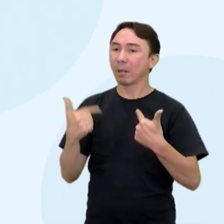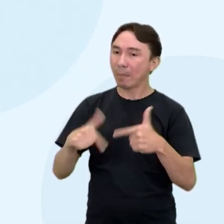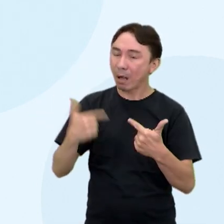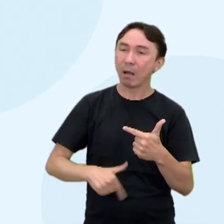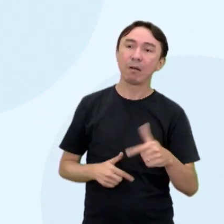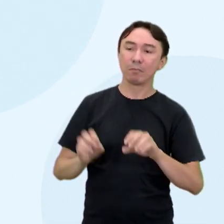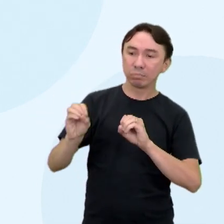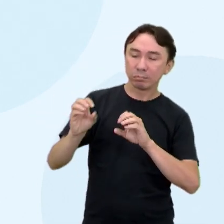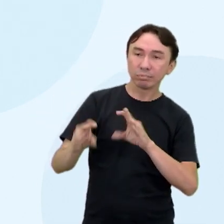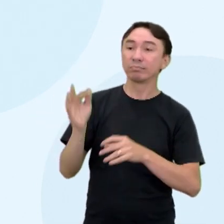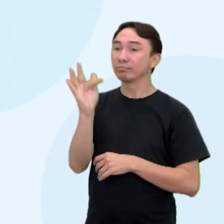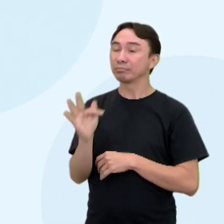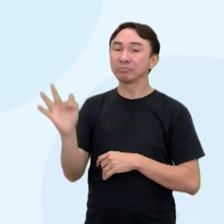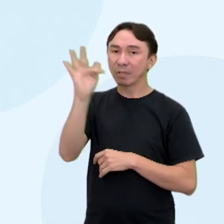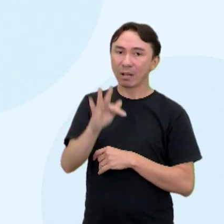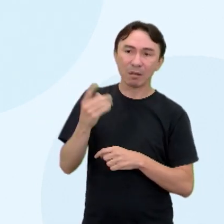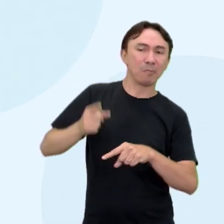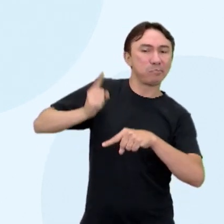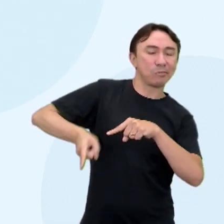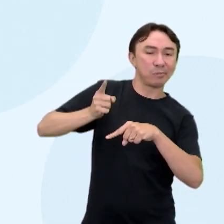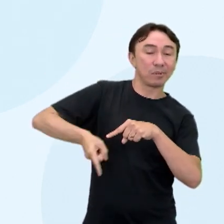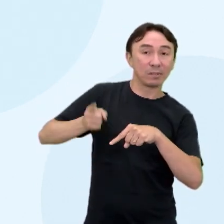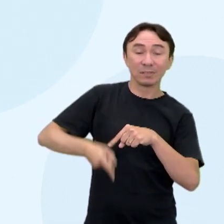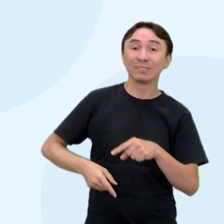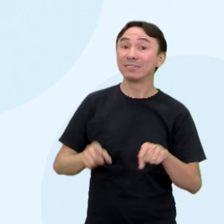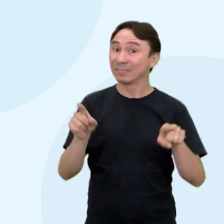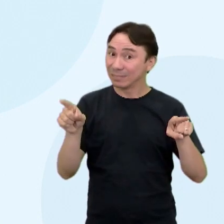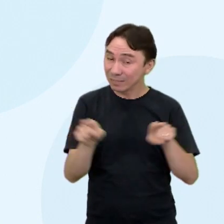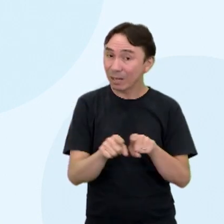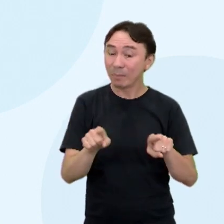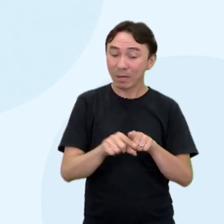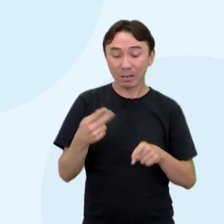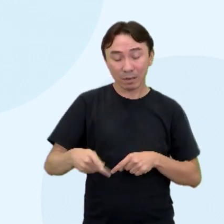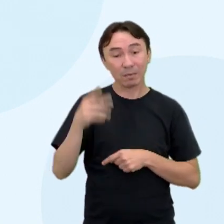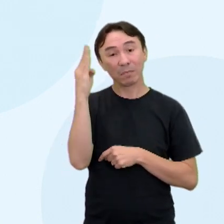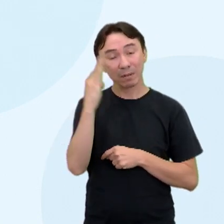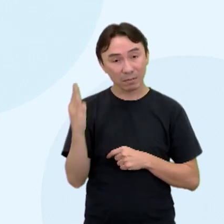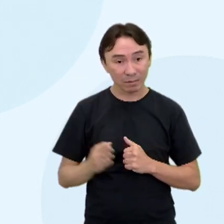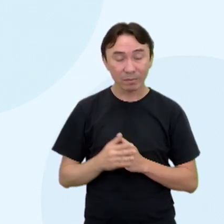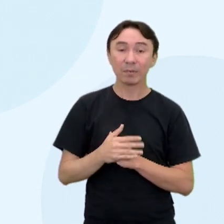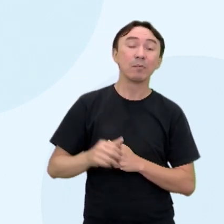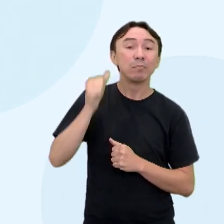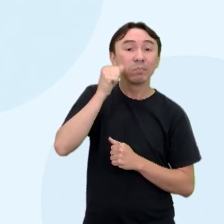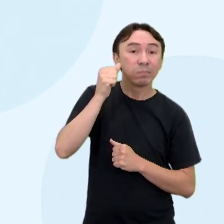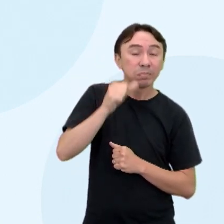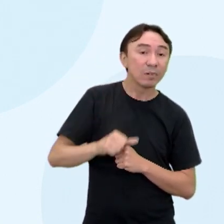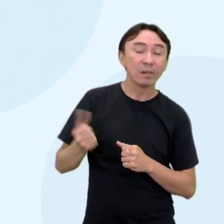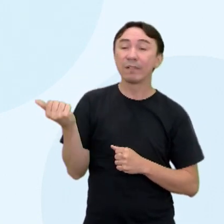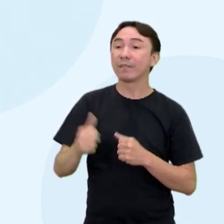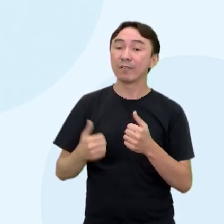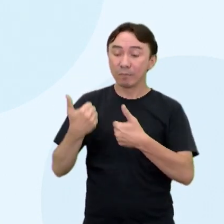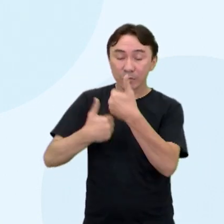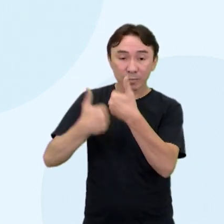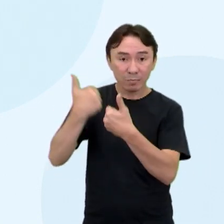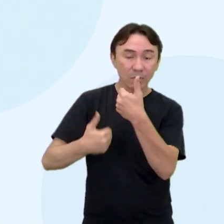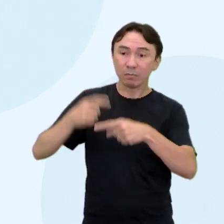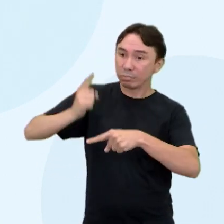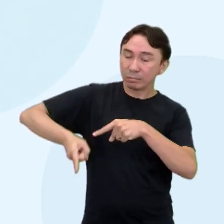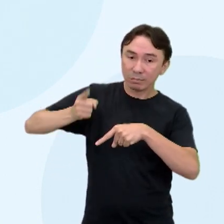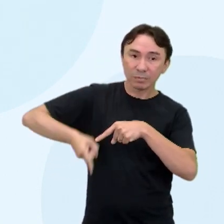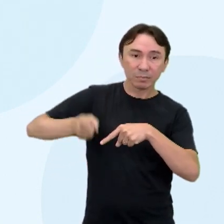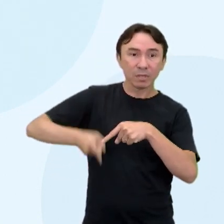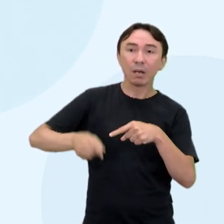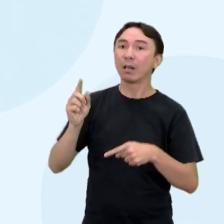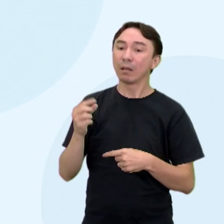educação superior. E, por mais absurdo que pareça, no Brasil, o futebol feminino também foi proibido por mais de 40 anos.